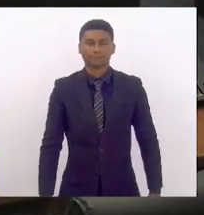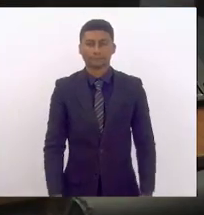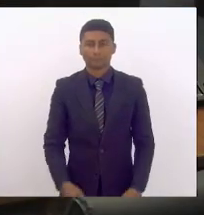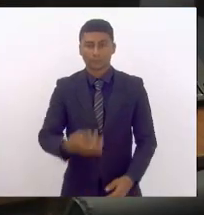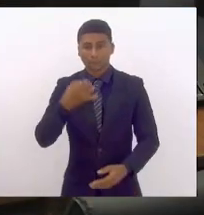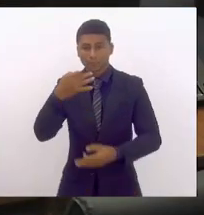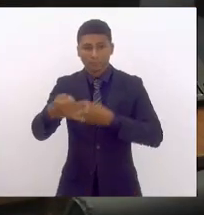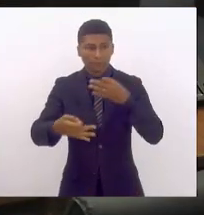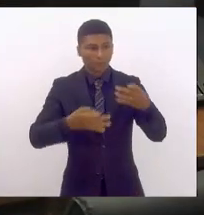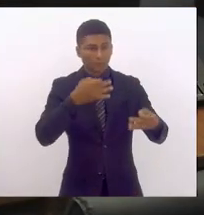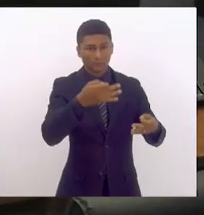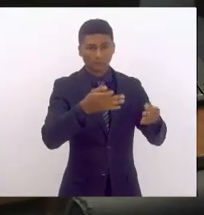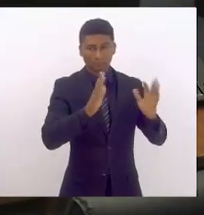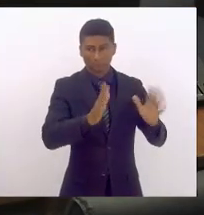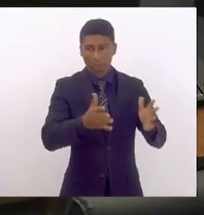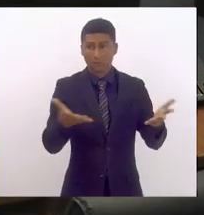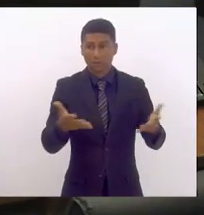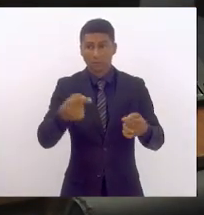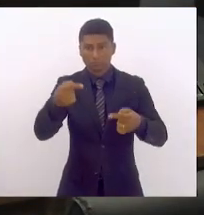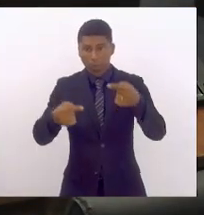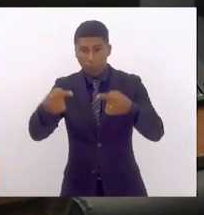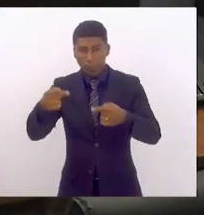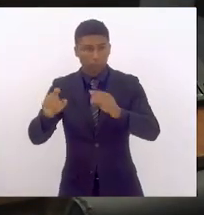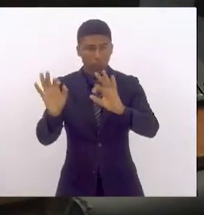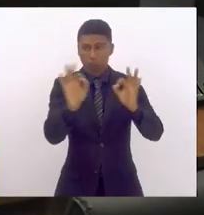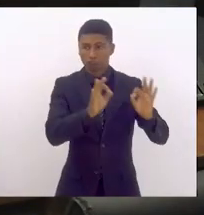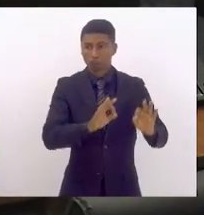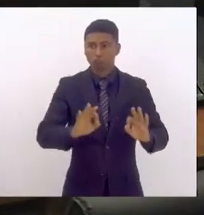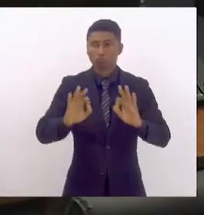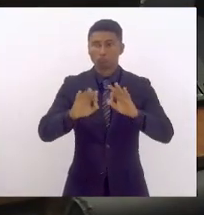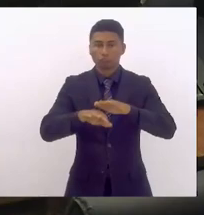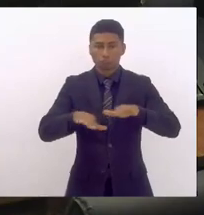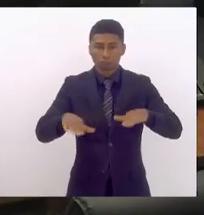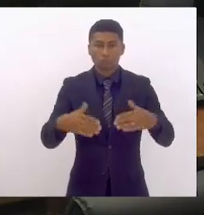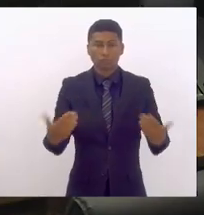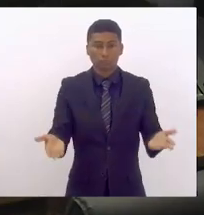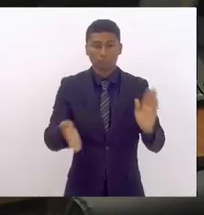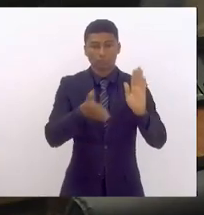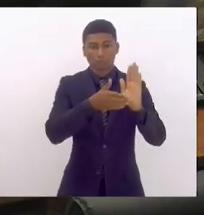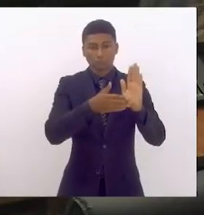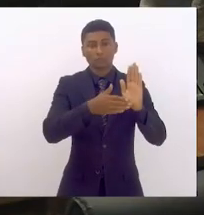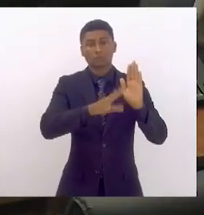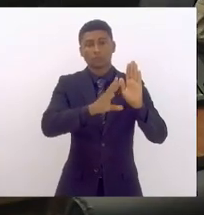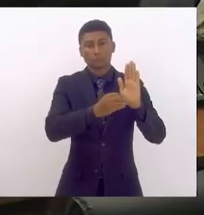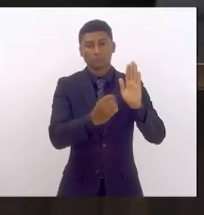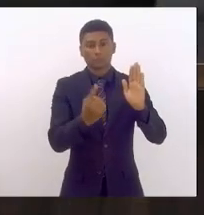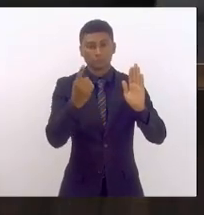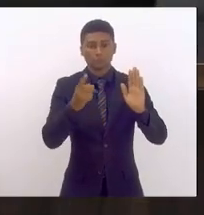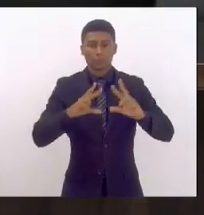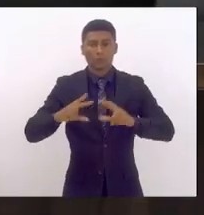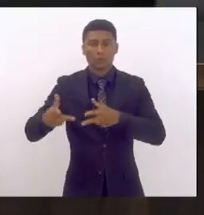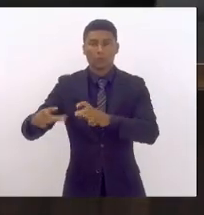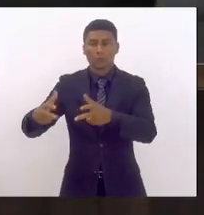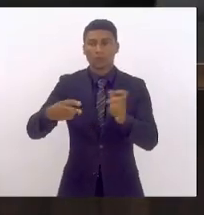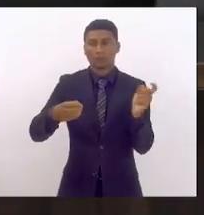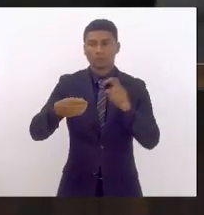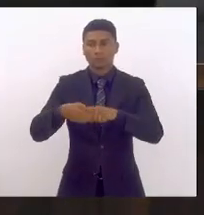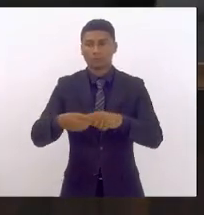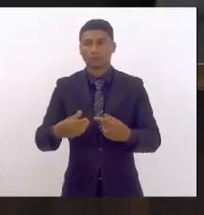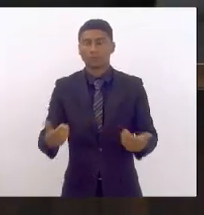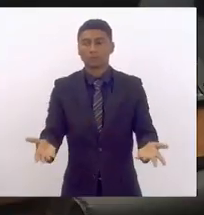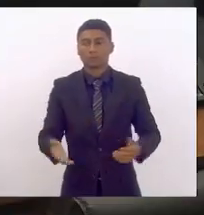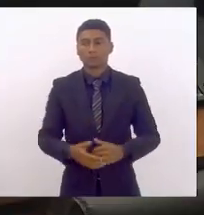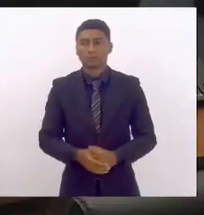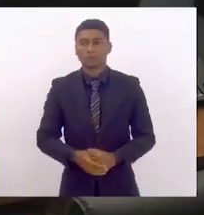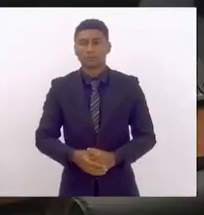os pareceres emitidos em discussão da discussão presente proposta recebeu uma Emenda e retorna às comissões nada mais a